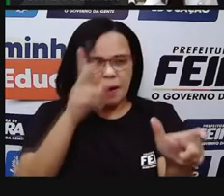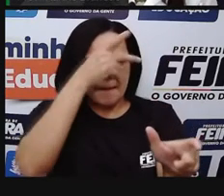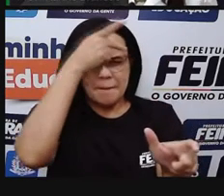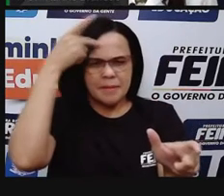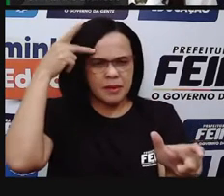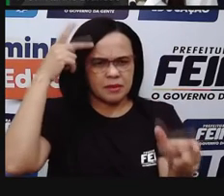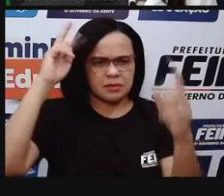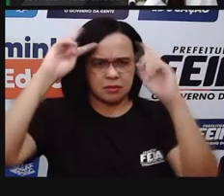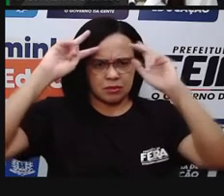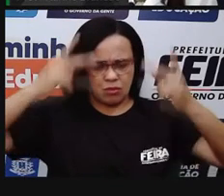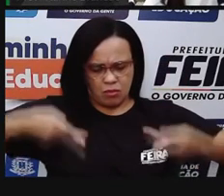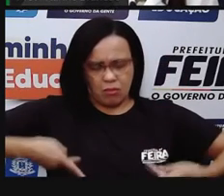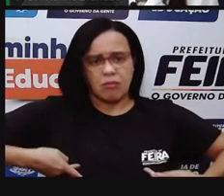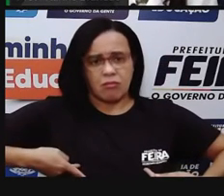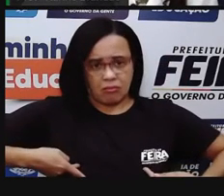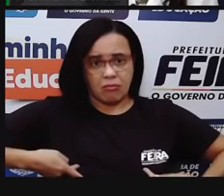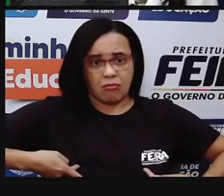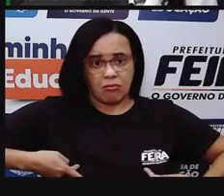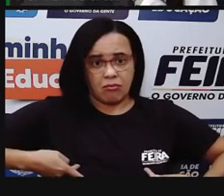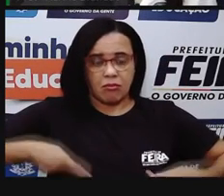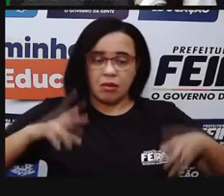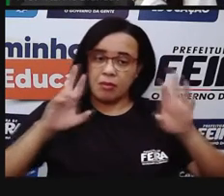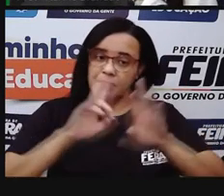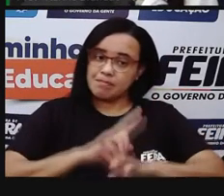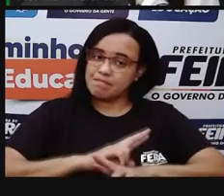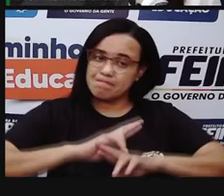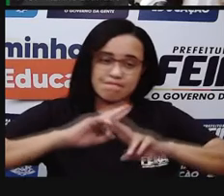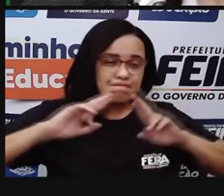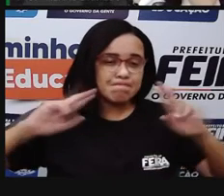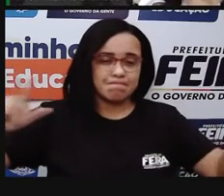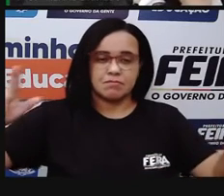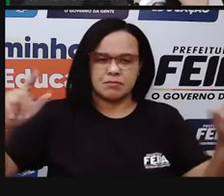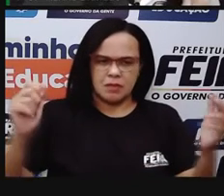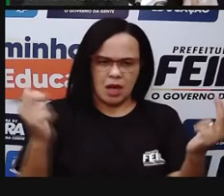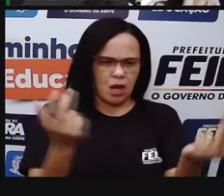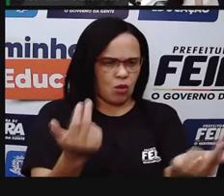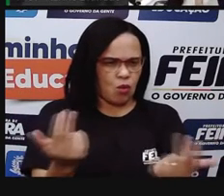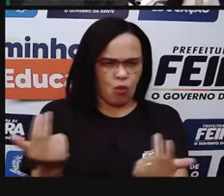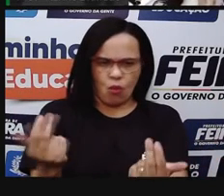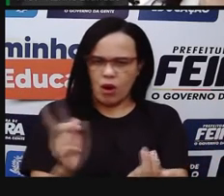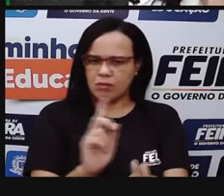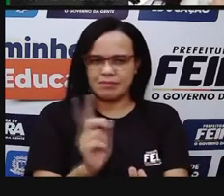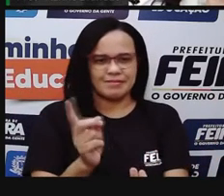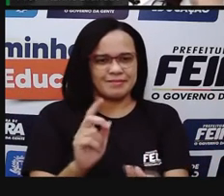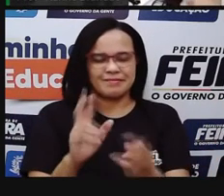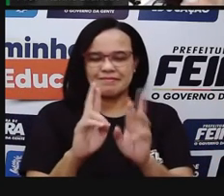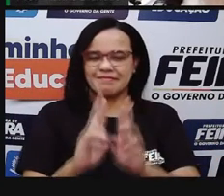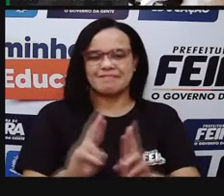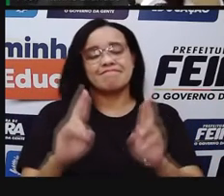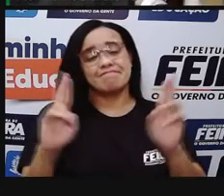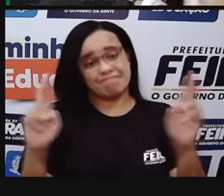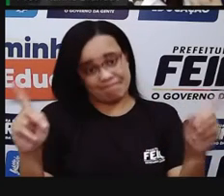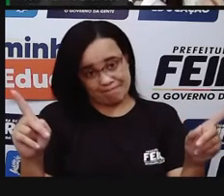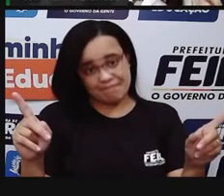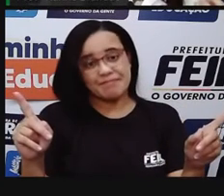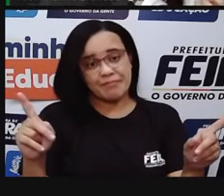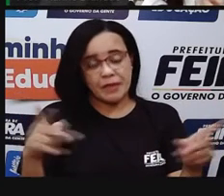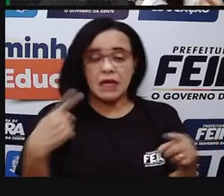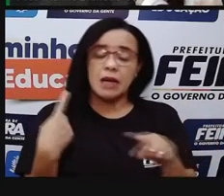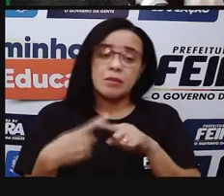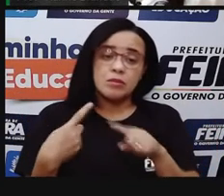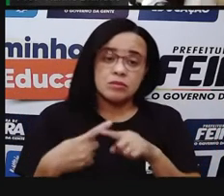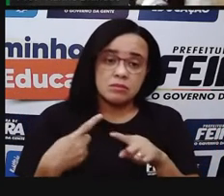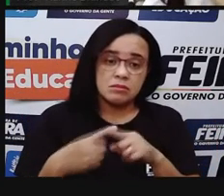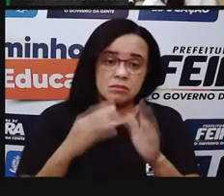como nessa imagem à direita, é igual? Não, né? A gente observa aí o quê, então? A gente observa que as